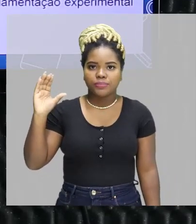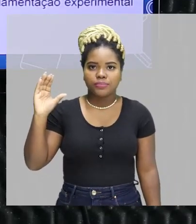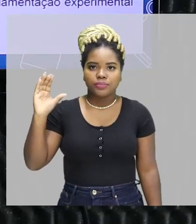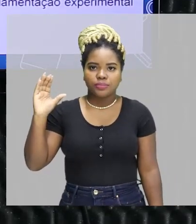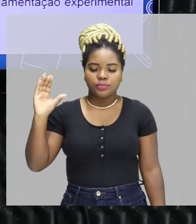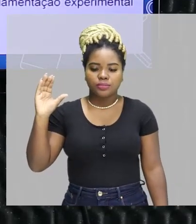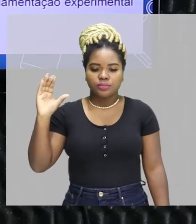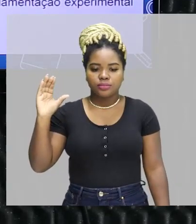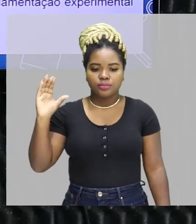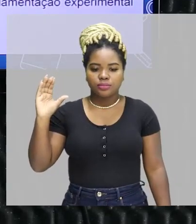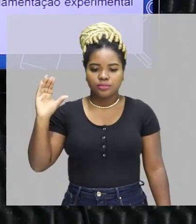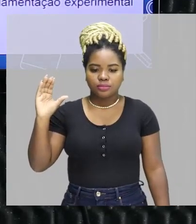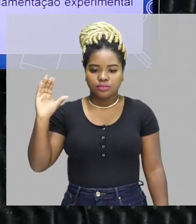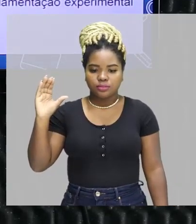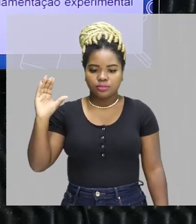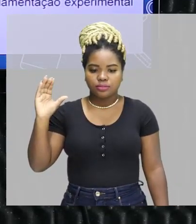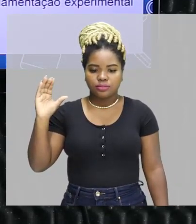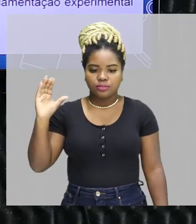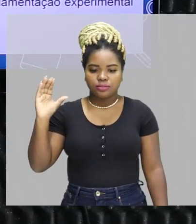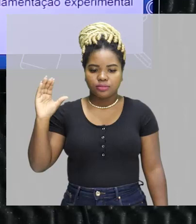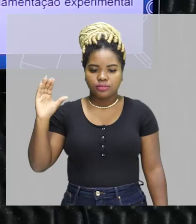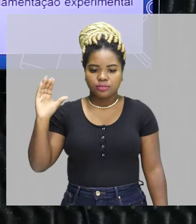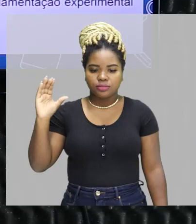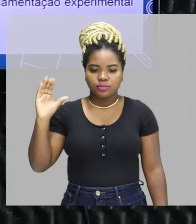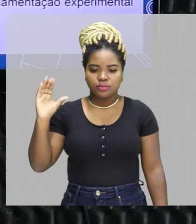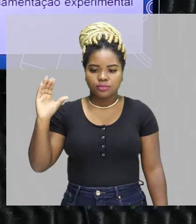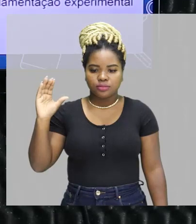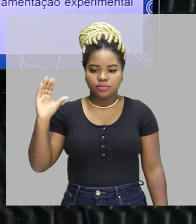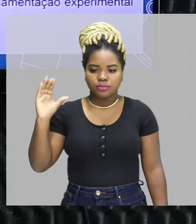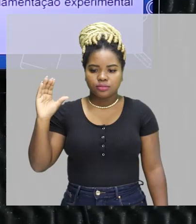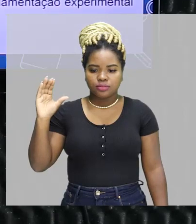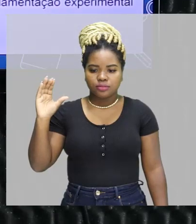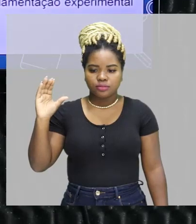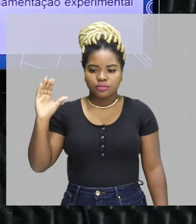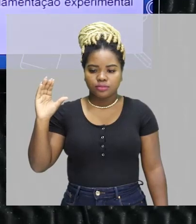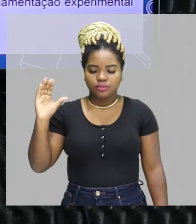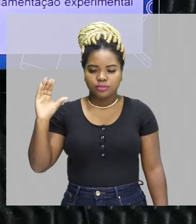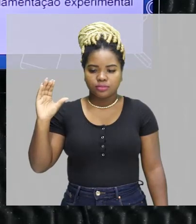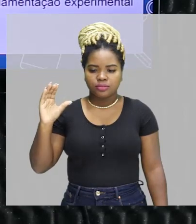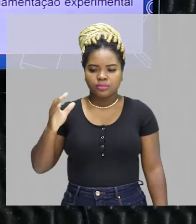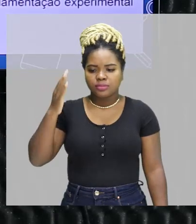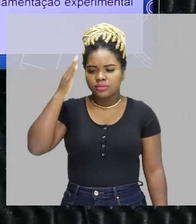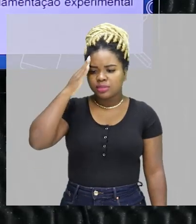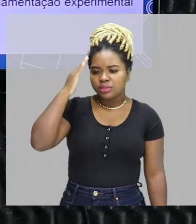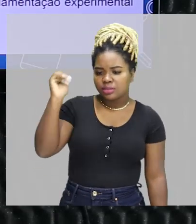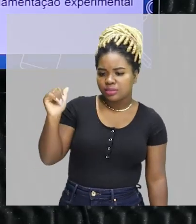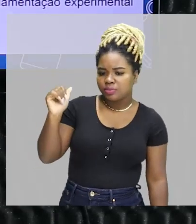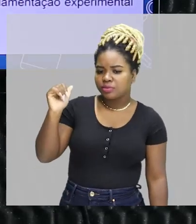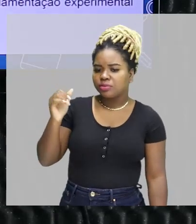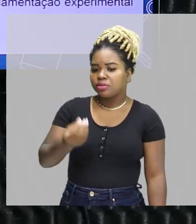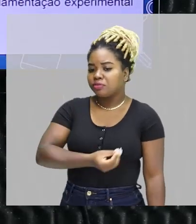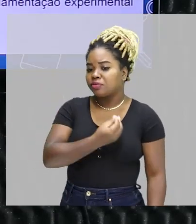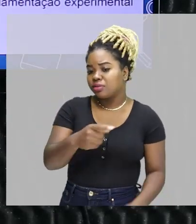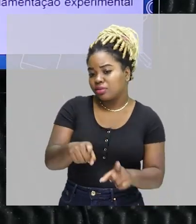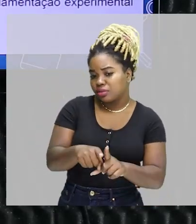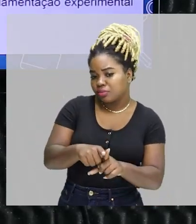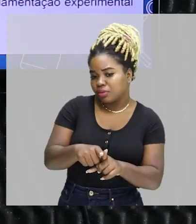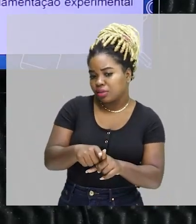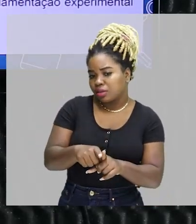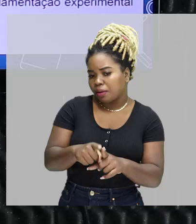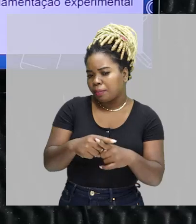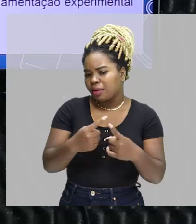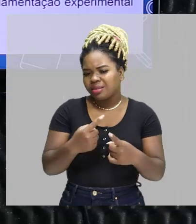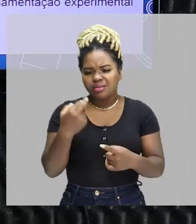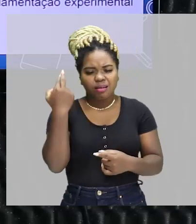vida, embrião da sabedoria. Embrião da sabedoria, legal, sabedoria de vida também. Inspiração racional, né,